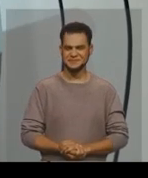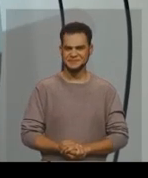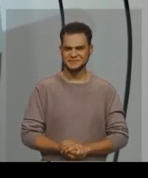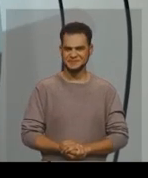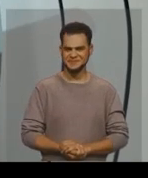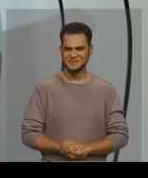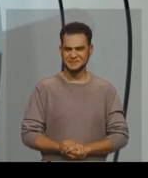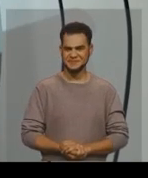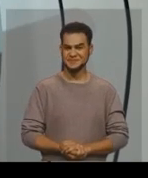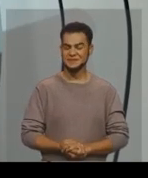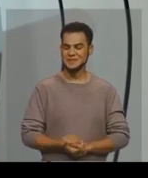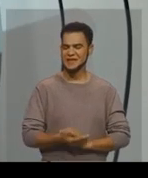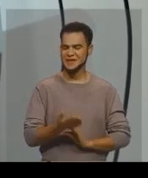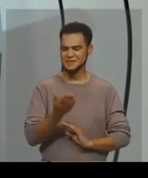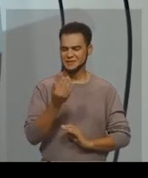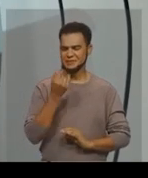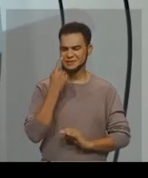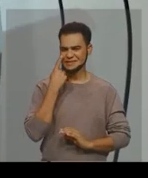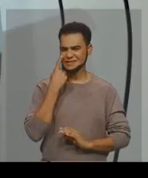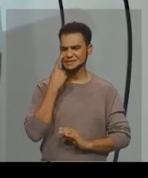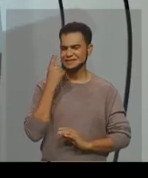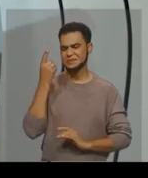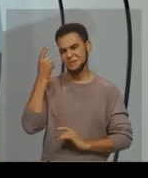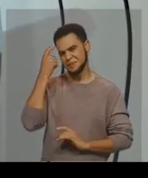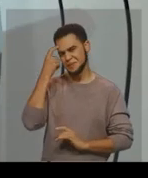Pensa aqui comigo.